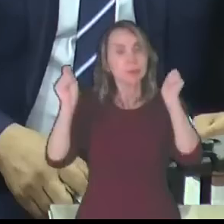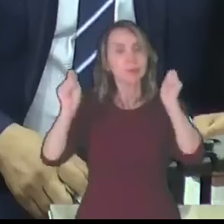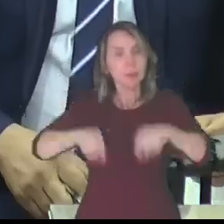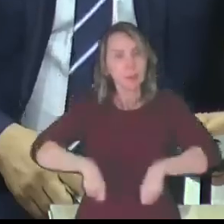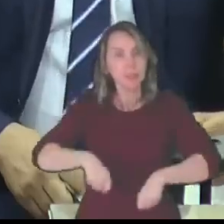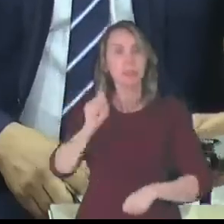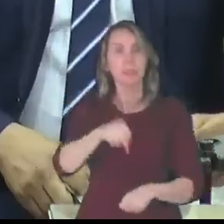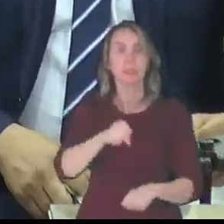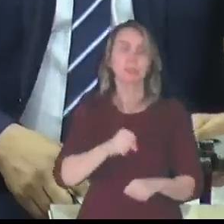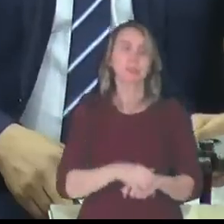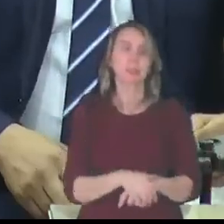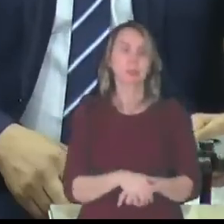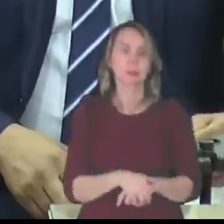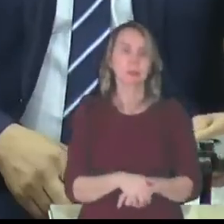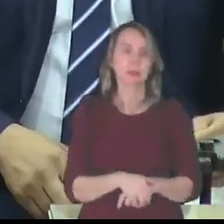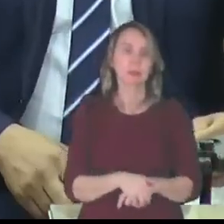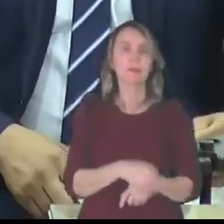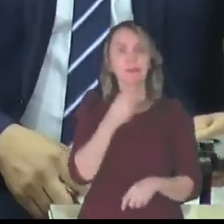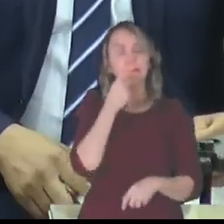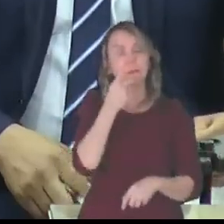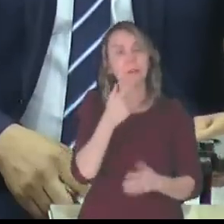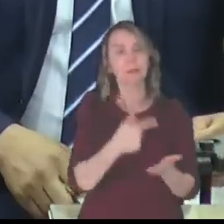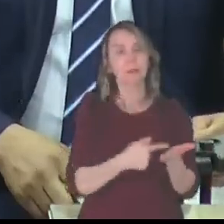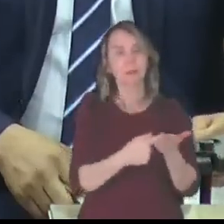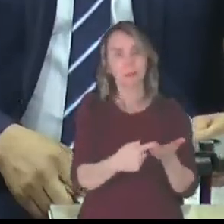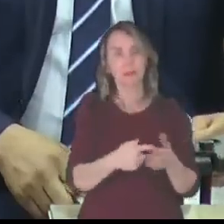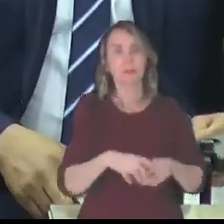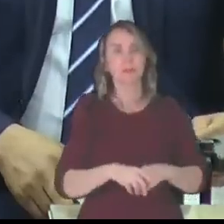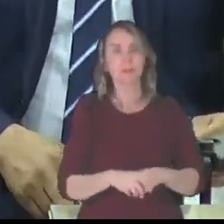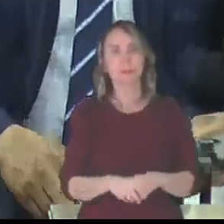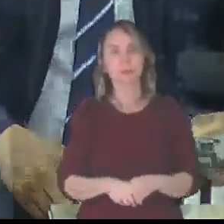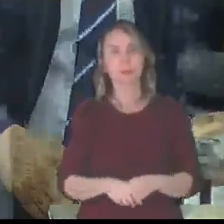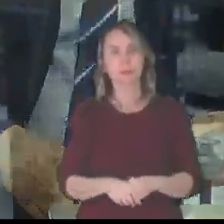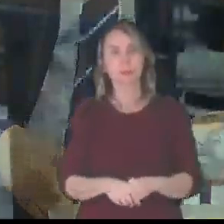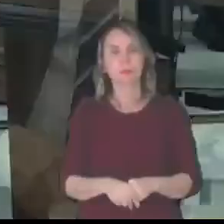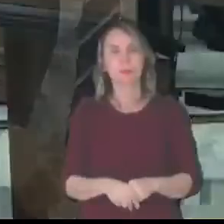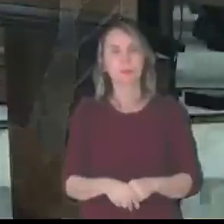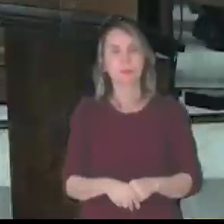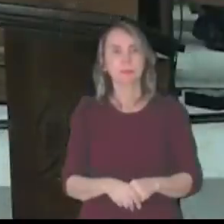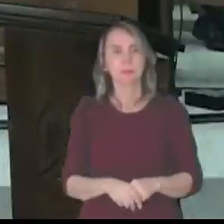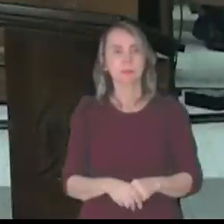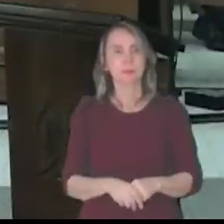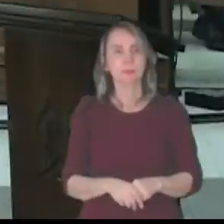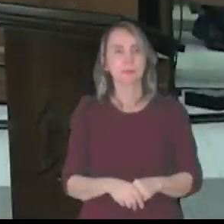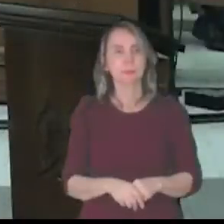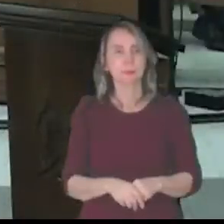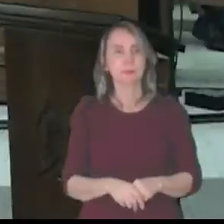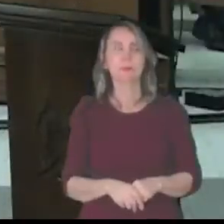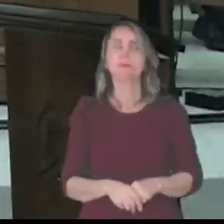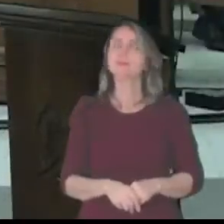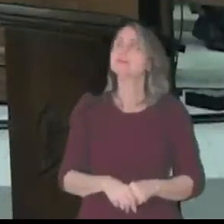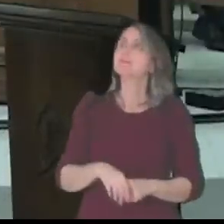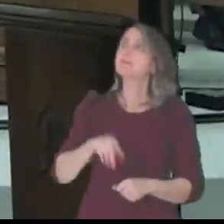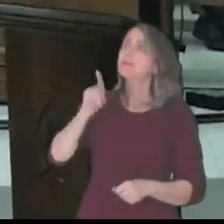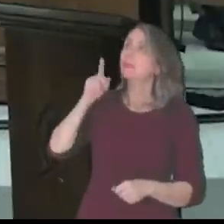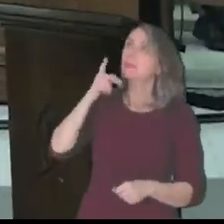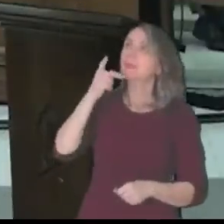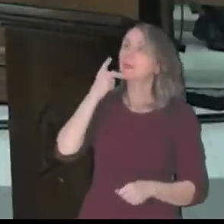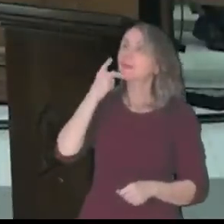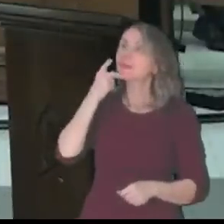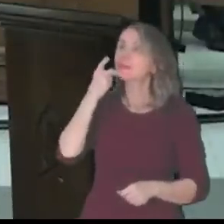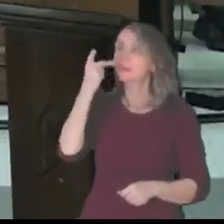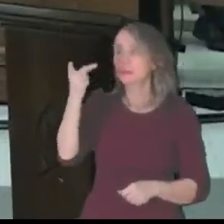pode então eles estavam citando Gênesis vamos para frente glória a Deus que disseste pela boca